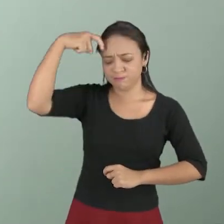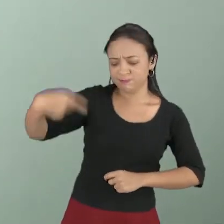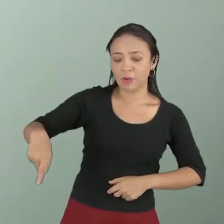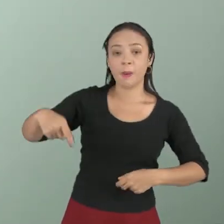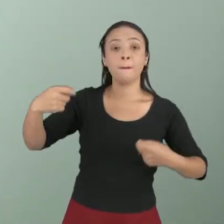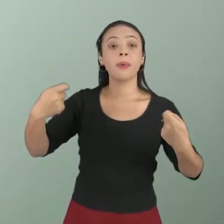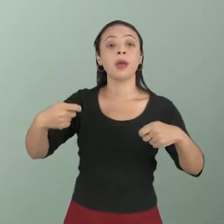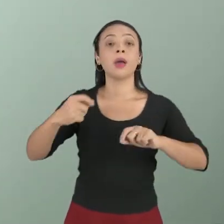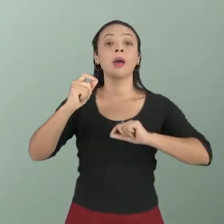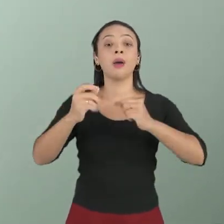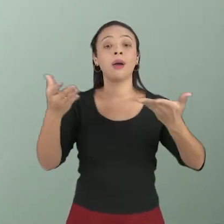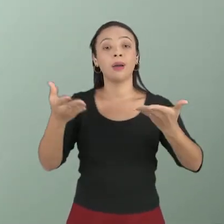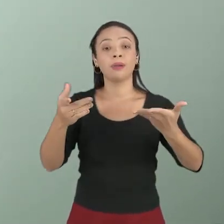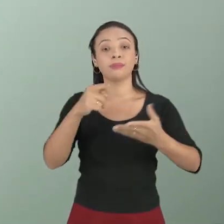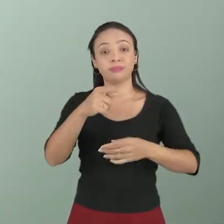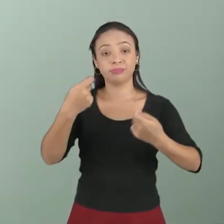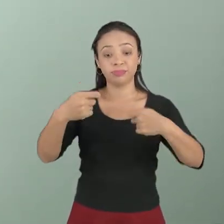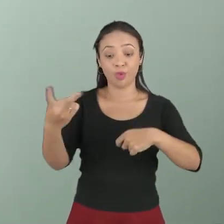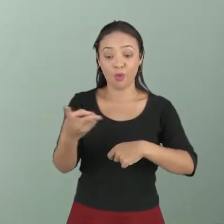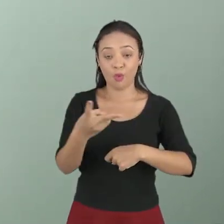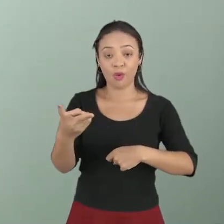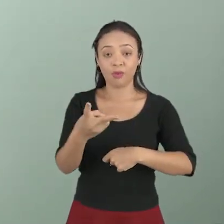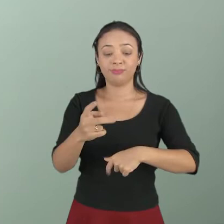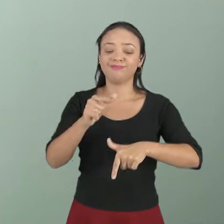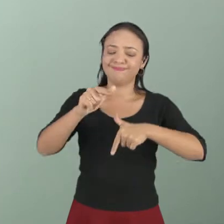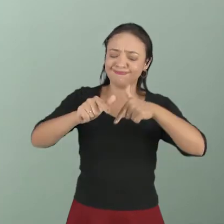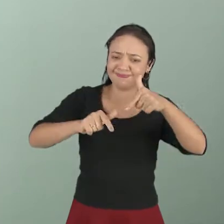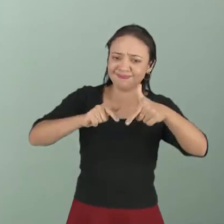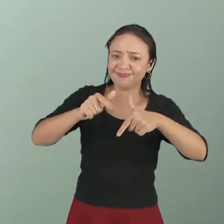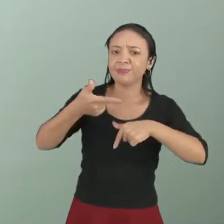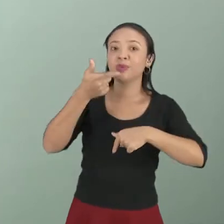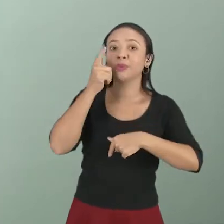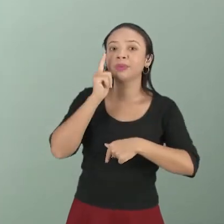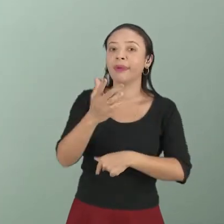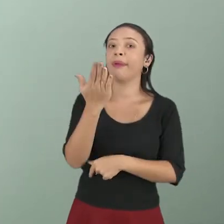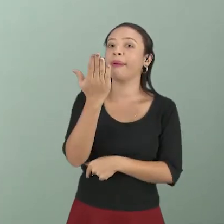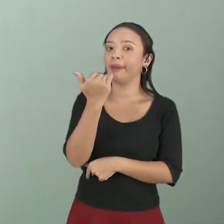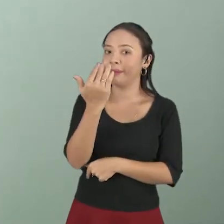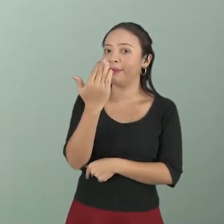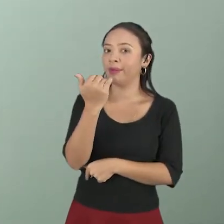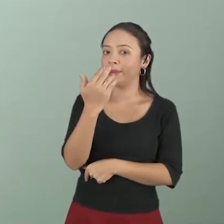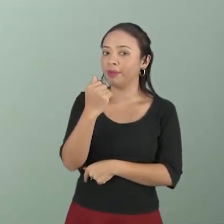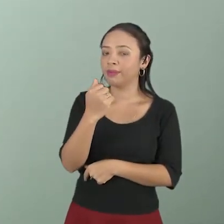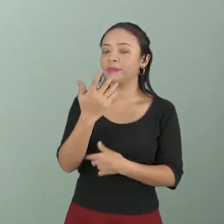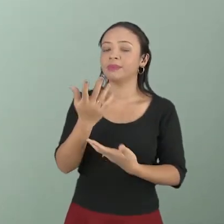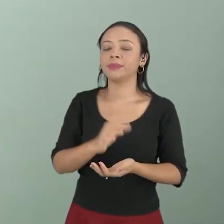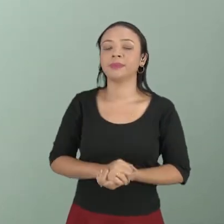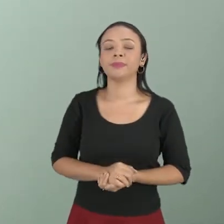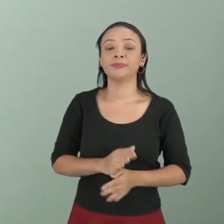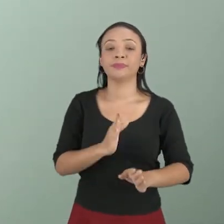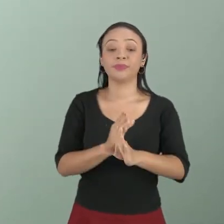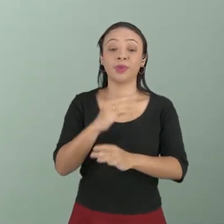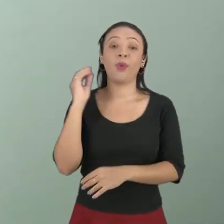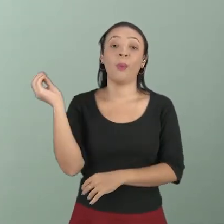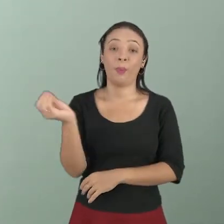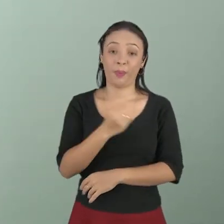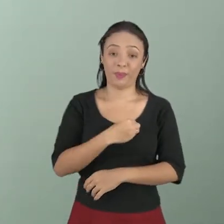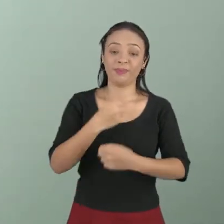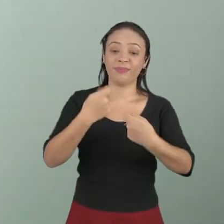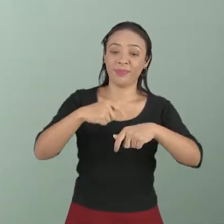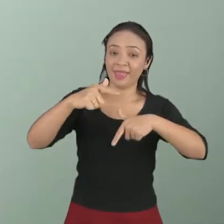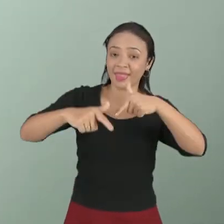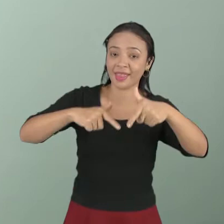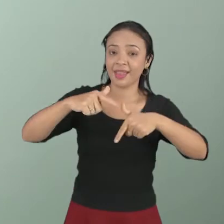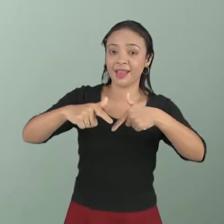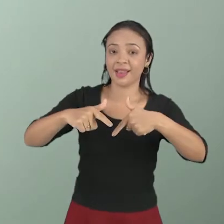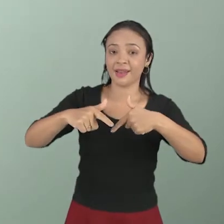a partir de hoje, Adão e Eva, vocês terão que trabalhar se quiserem comer. Então foi por causa do pecado que a gente tem que trabalhar, senão a nossa